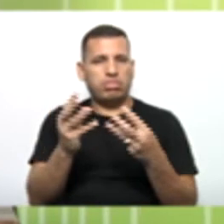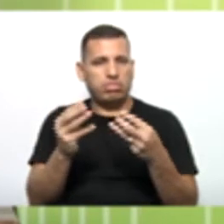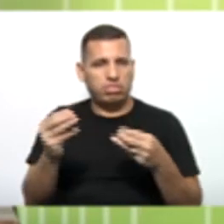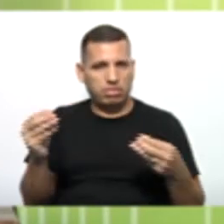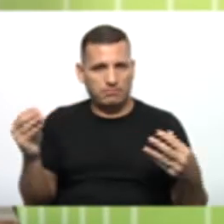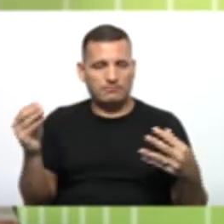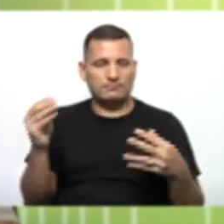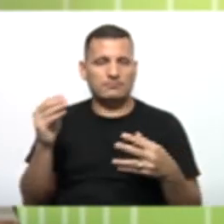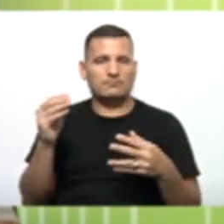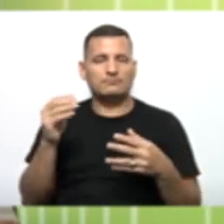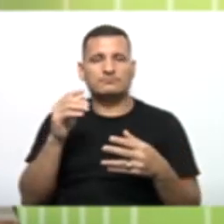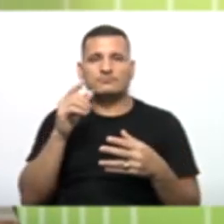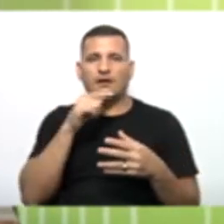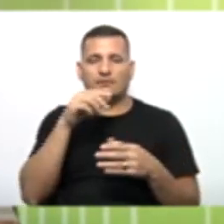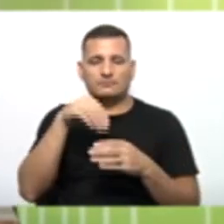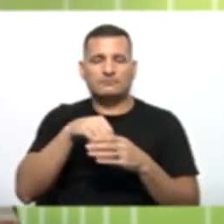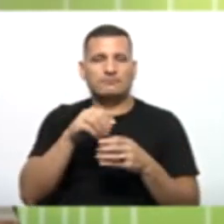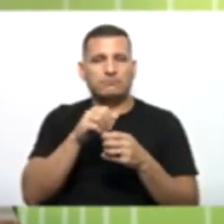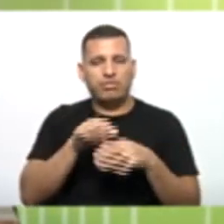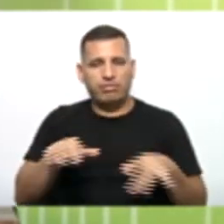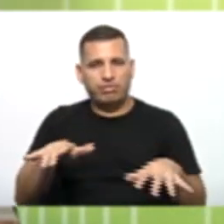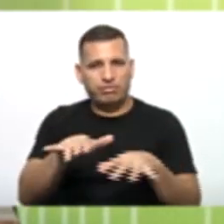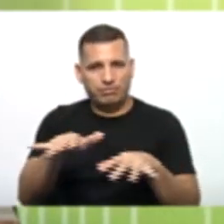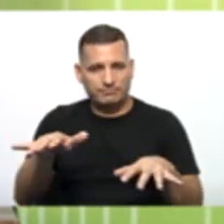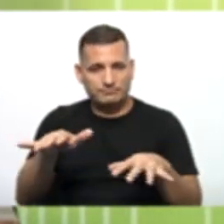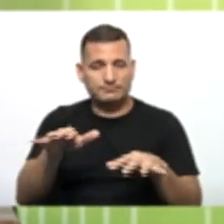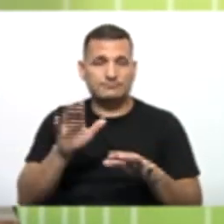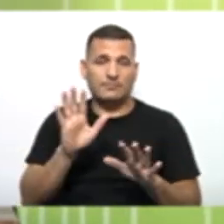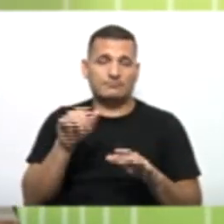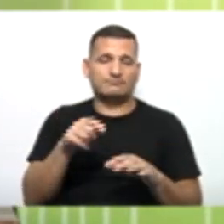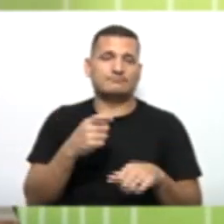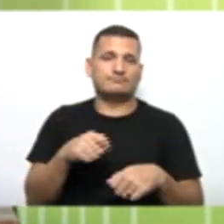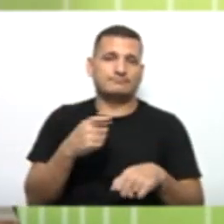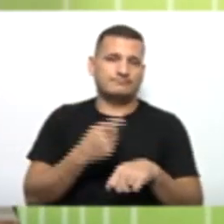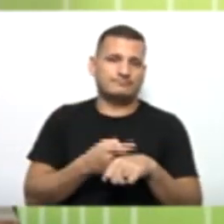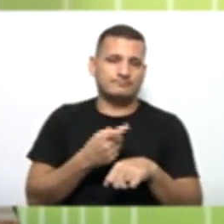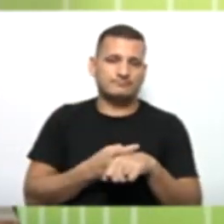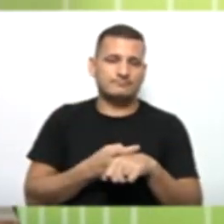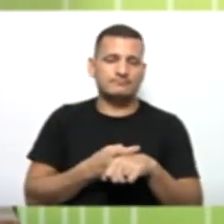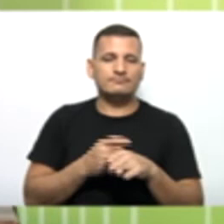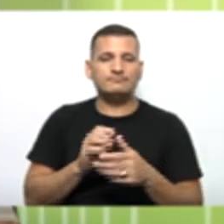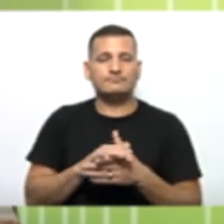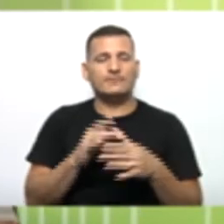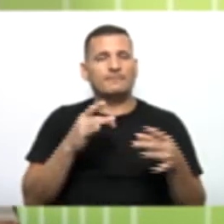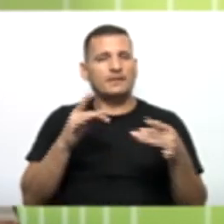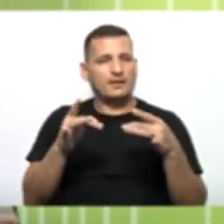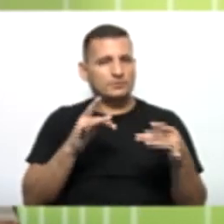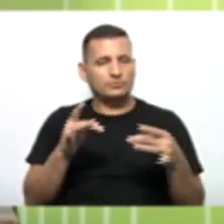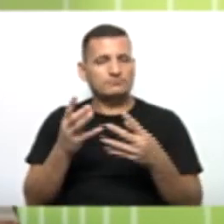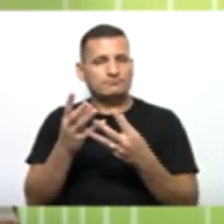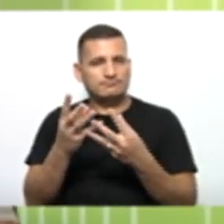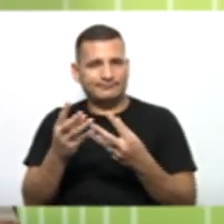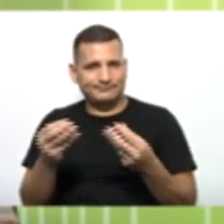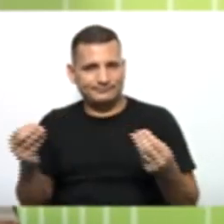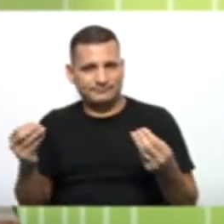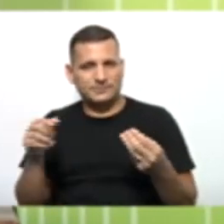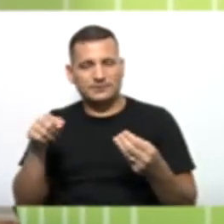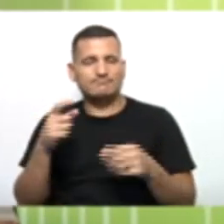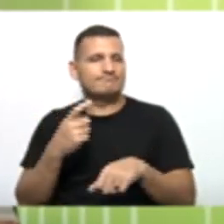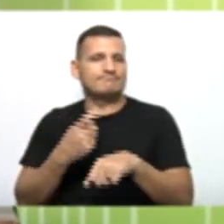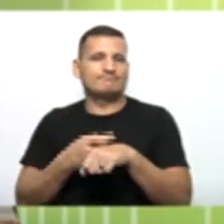líquido. Então ele precisa ser resistente. Acontece que o plástico biodegradável, ele justamente não tem essa